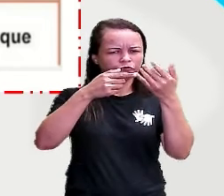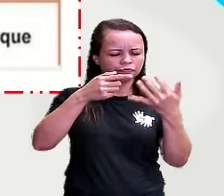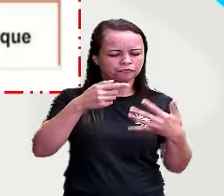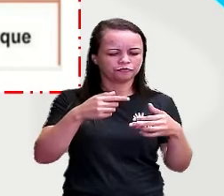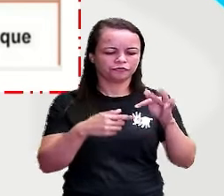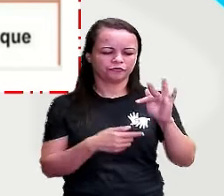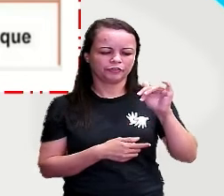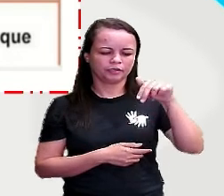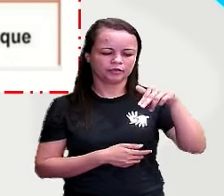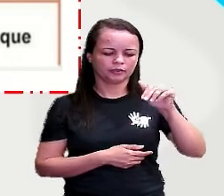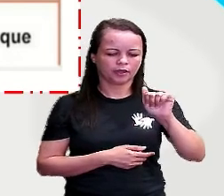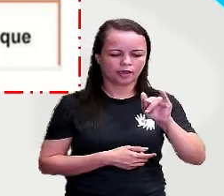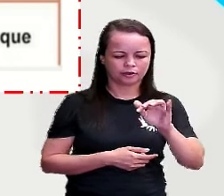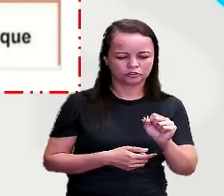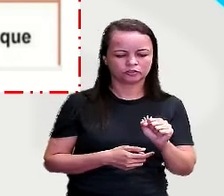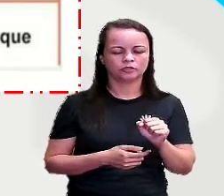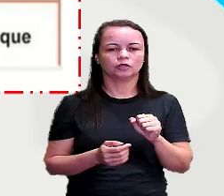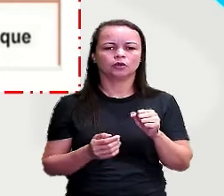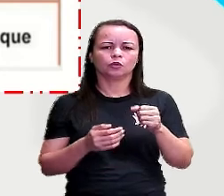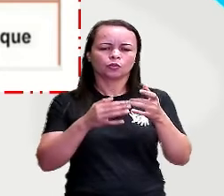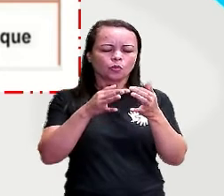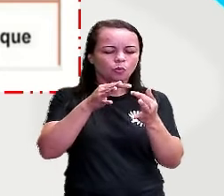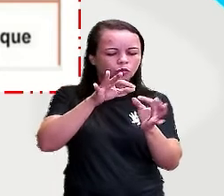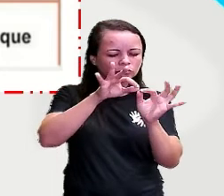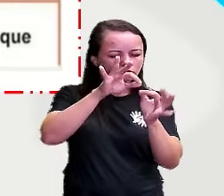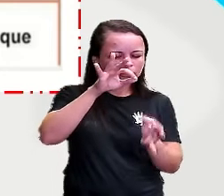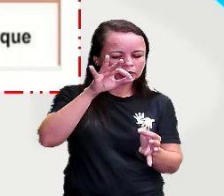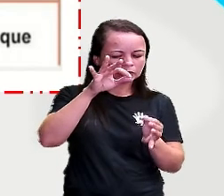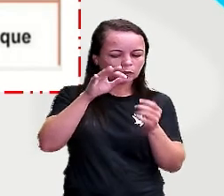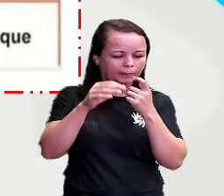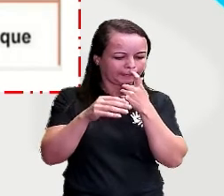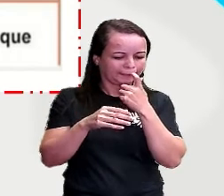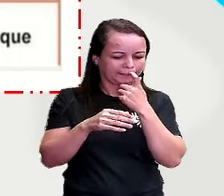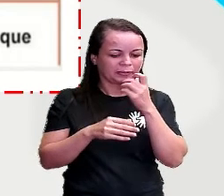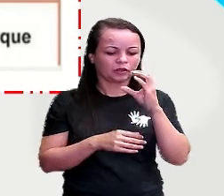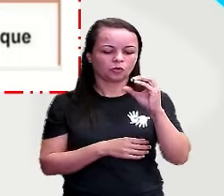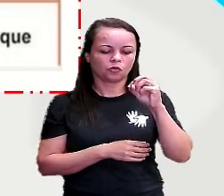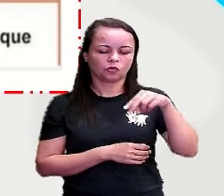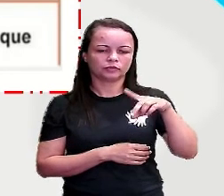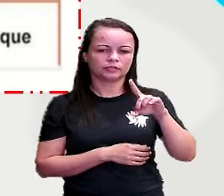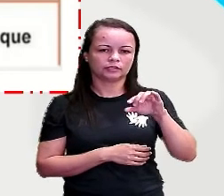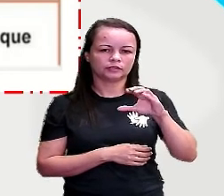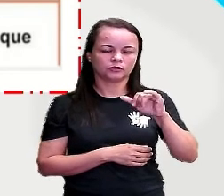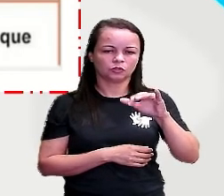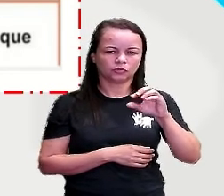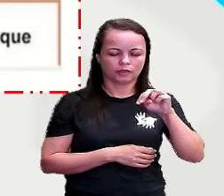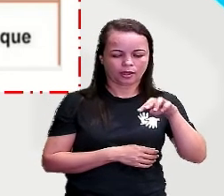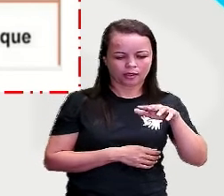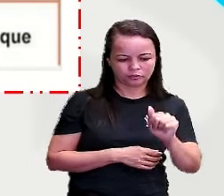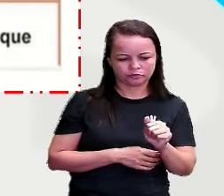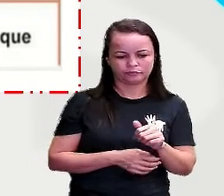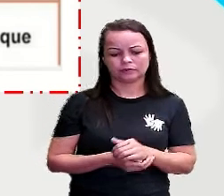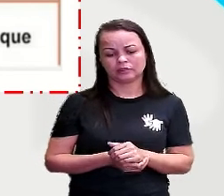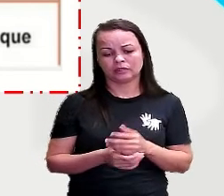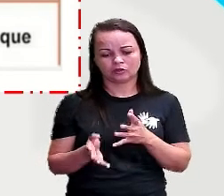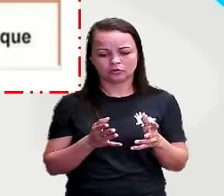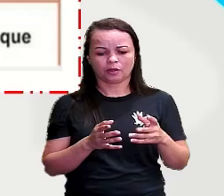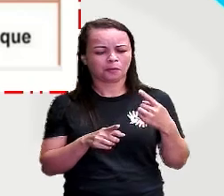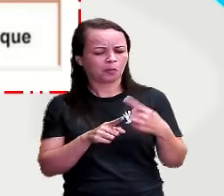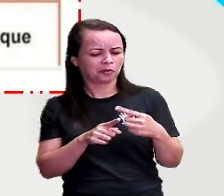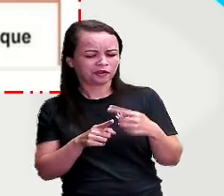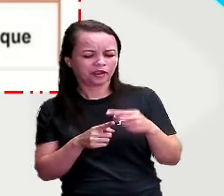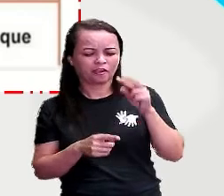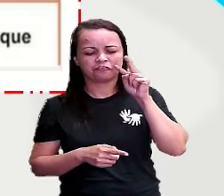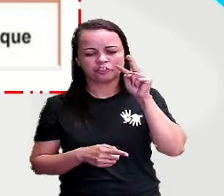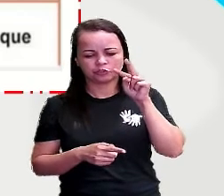condicionais, concessivas. Então, nas causais, ó, as conjunções podem ser porque, visto que,